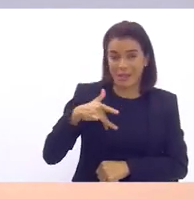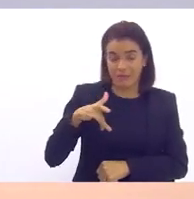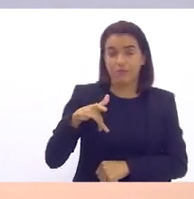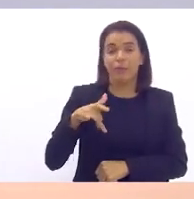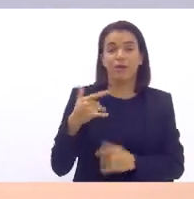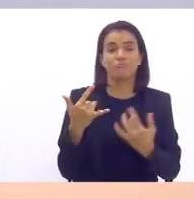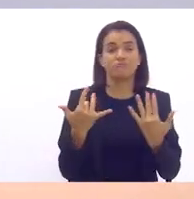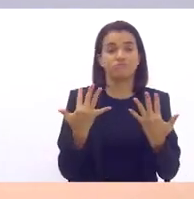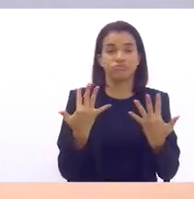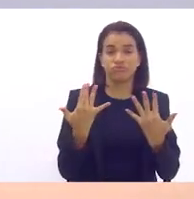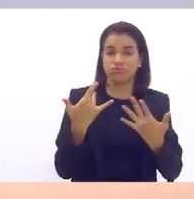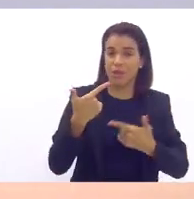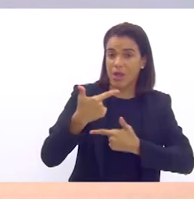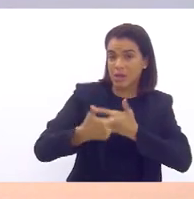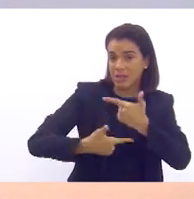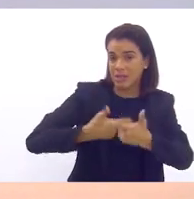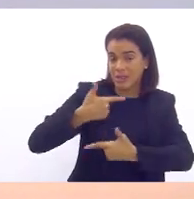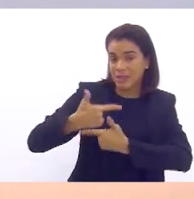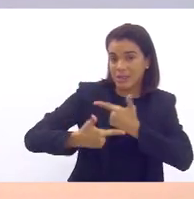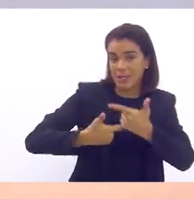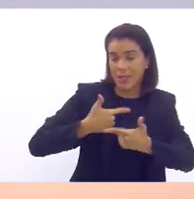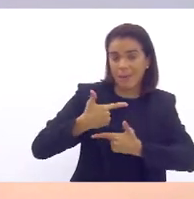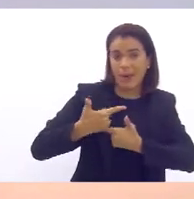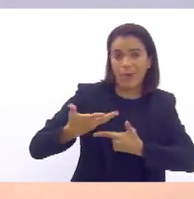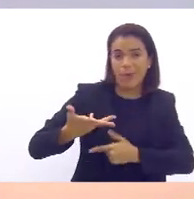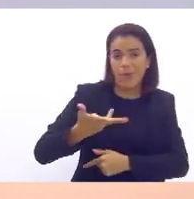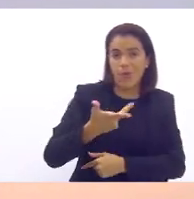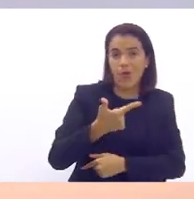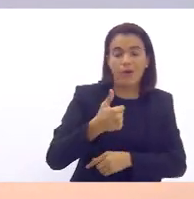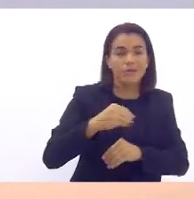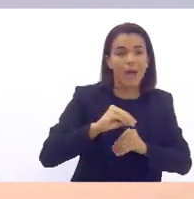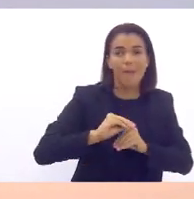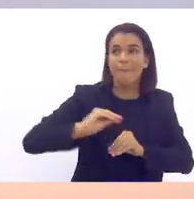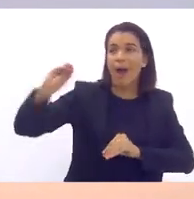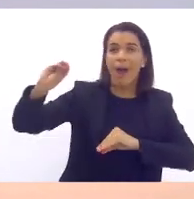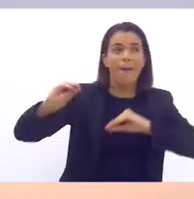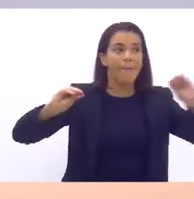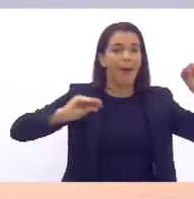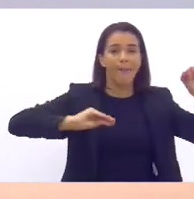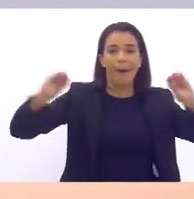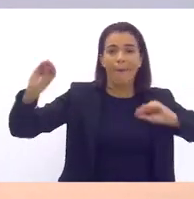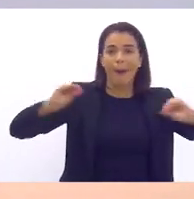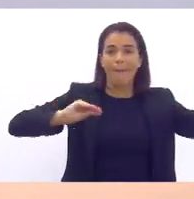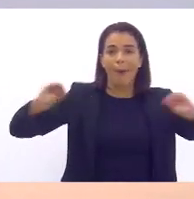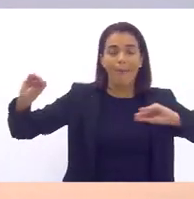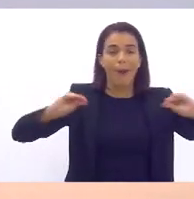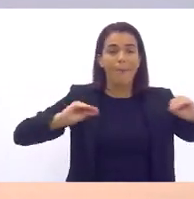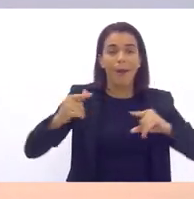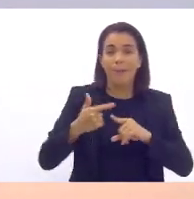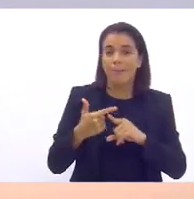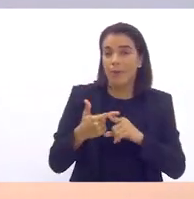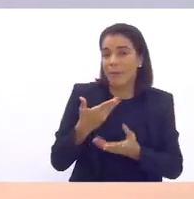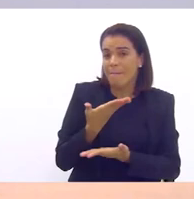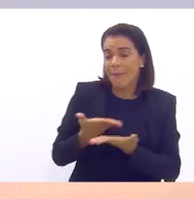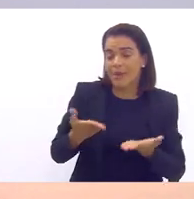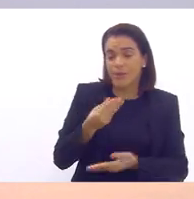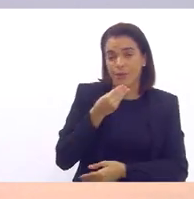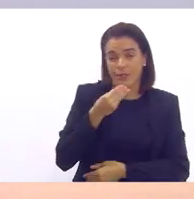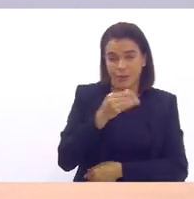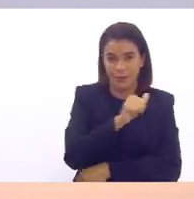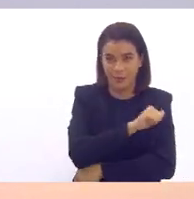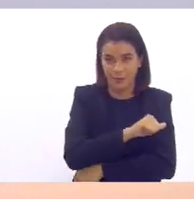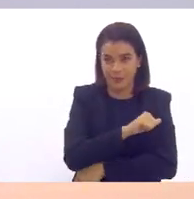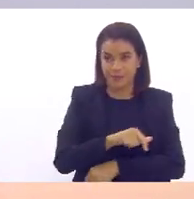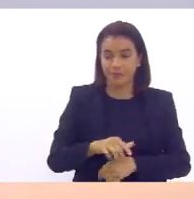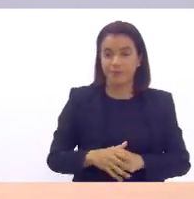mão deobra qualificada tá indo embora por falta das oportunidades no estado do Rio de Janeiro então chamar aqui por